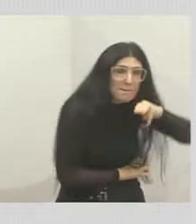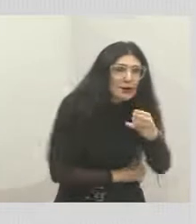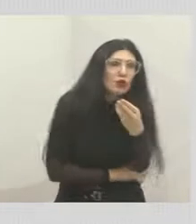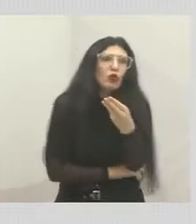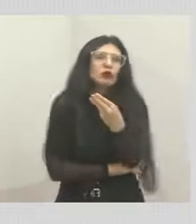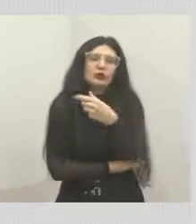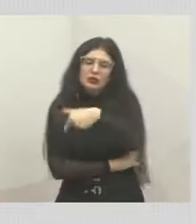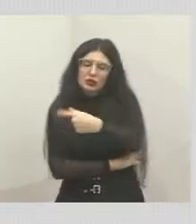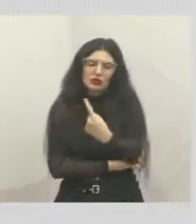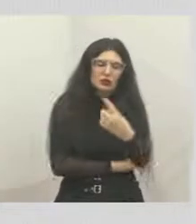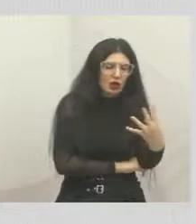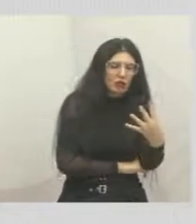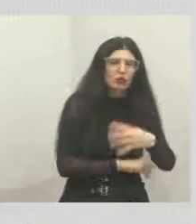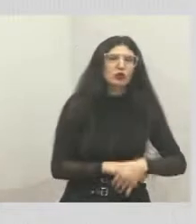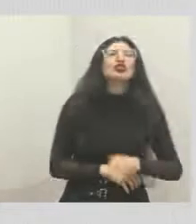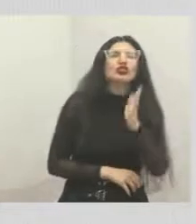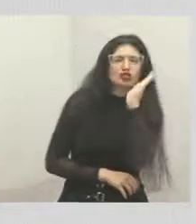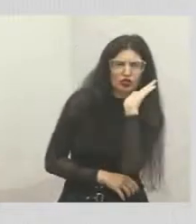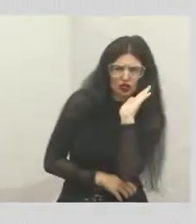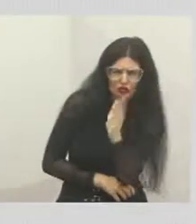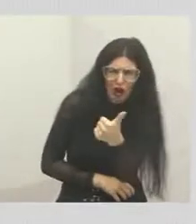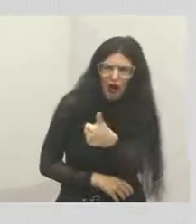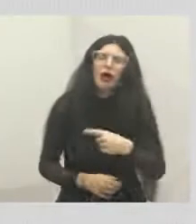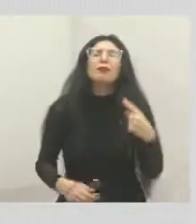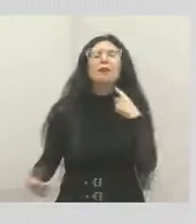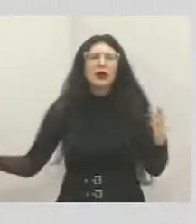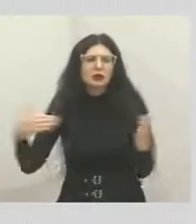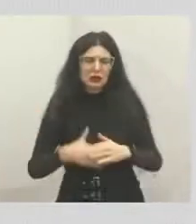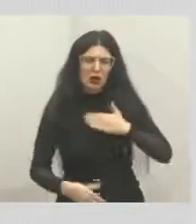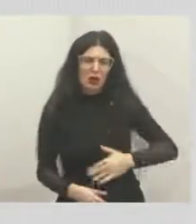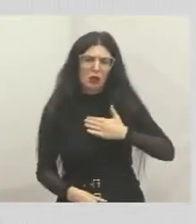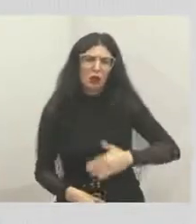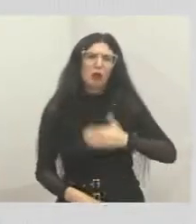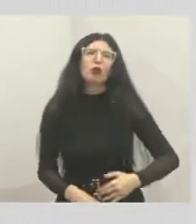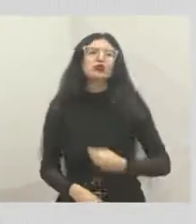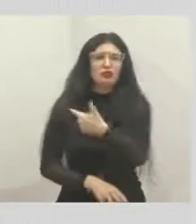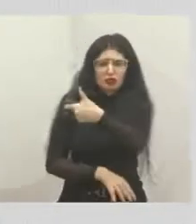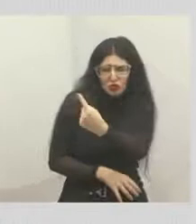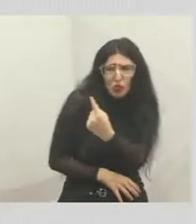224.714.000 e realizado até o segundo quadrimestre